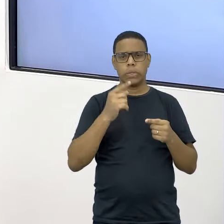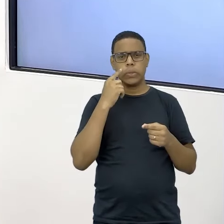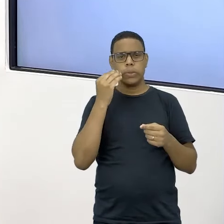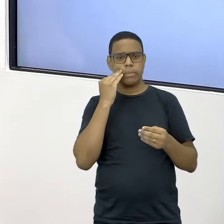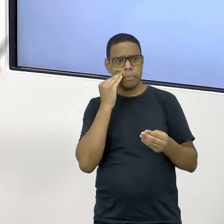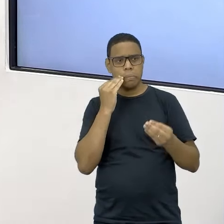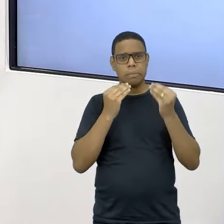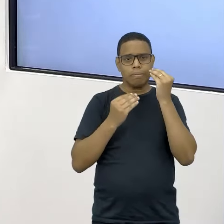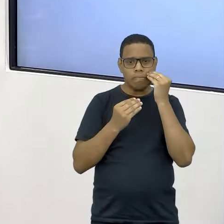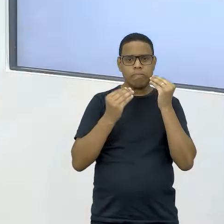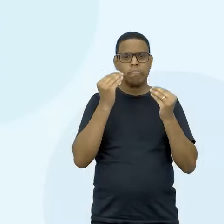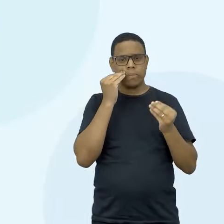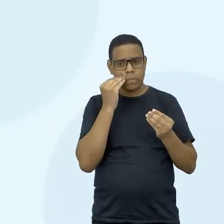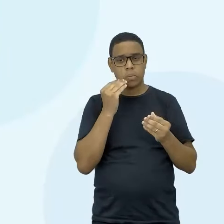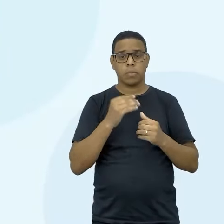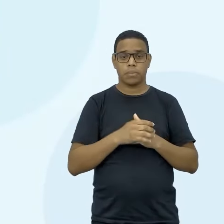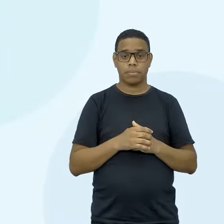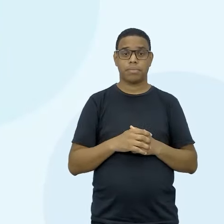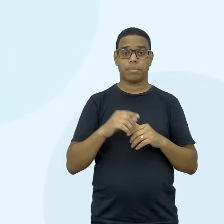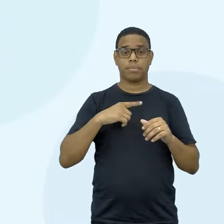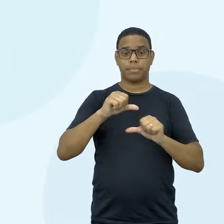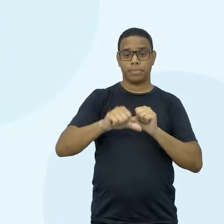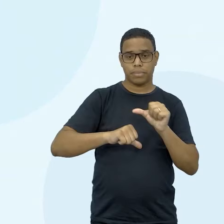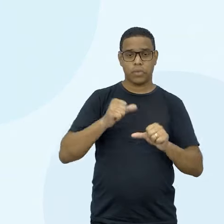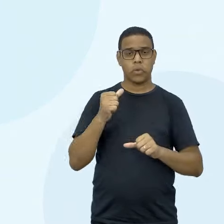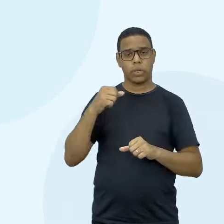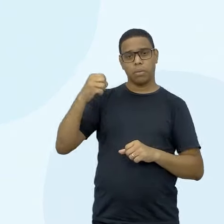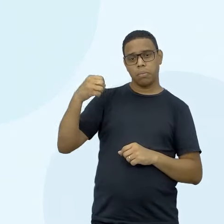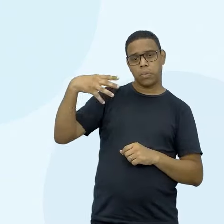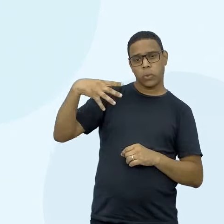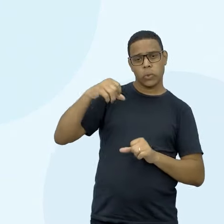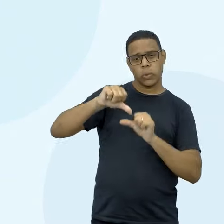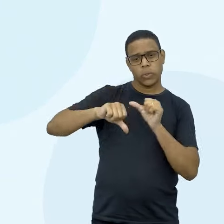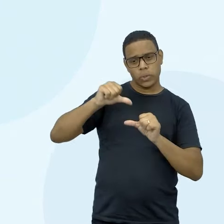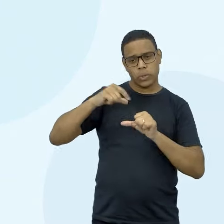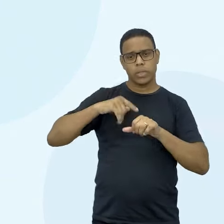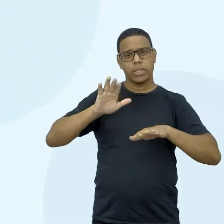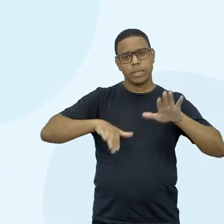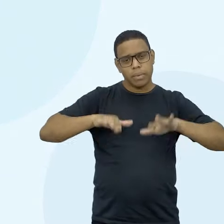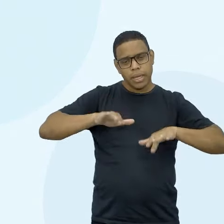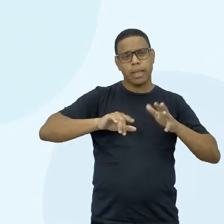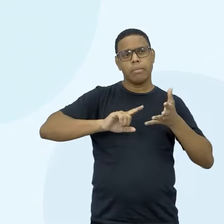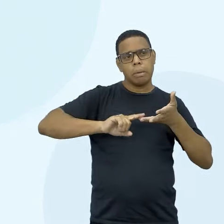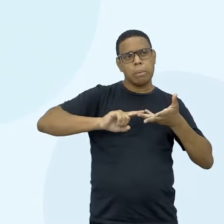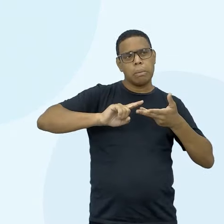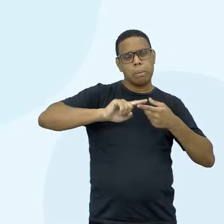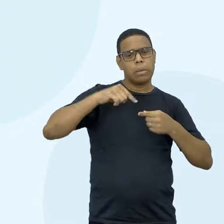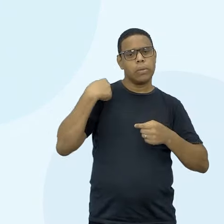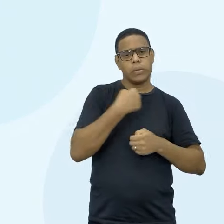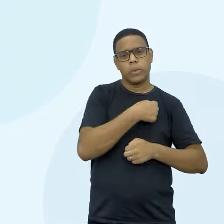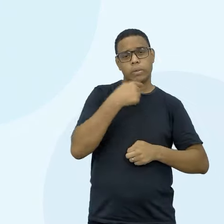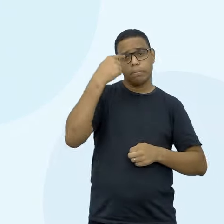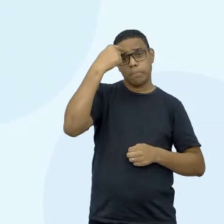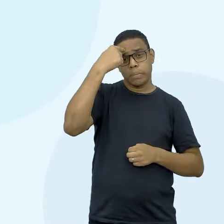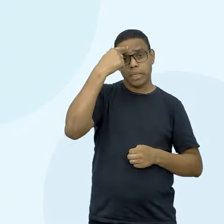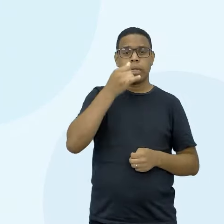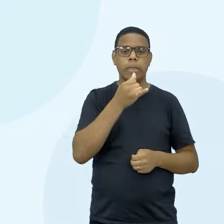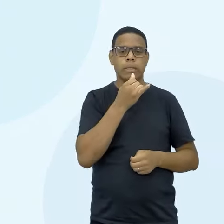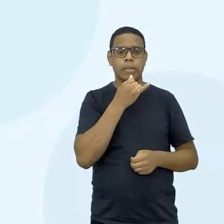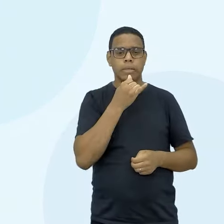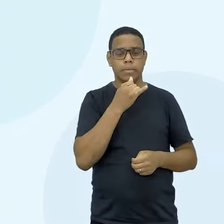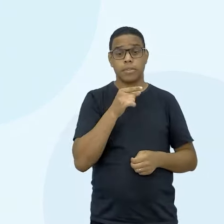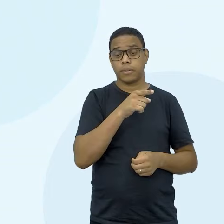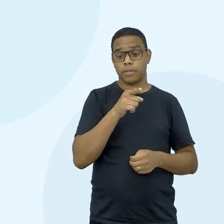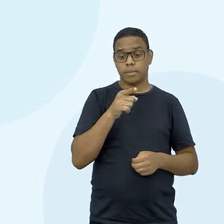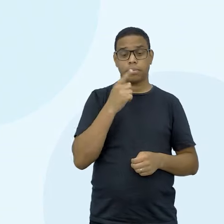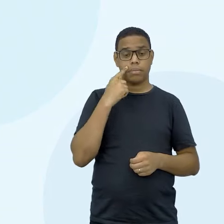comentários. Tem inclusive a troca de lâmpada, as variáveis que a gente tem que levar em consideração, por exemplo, que